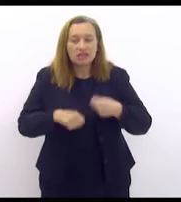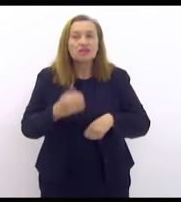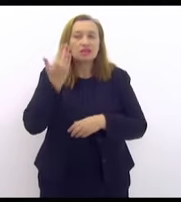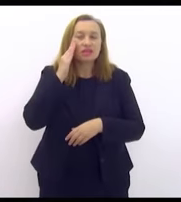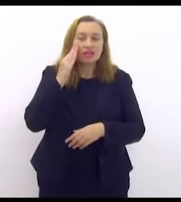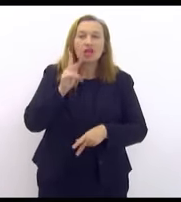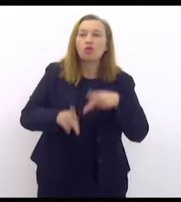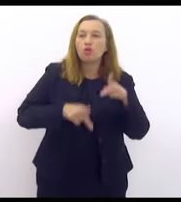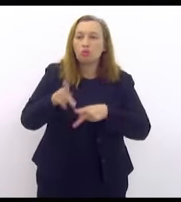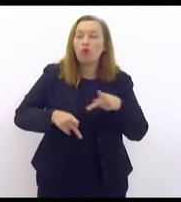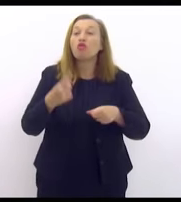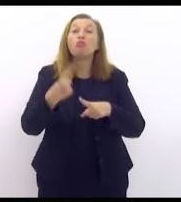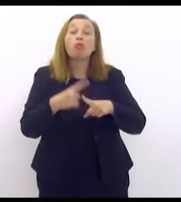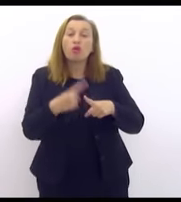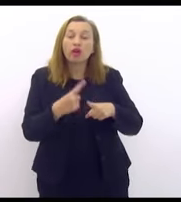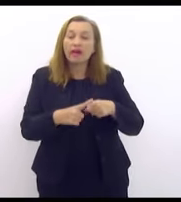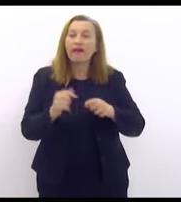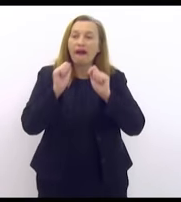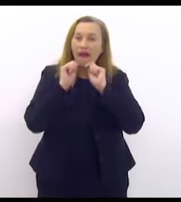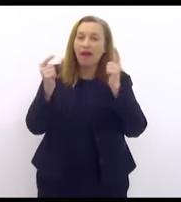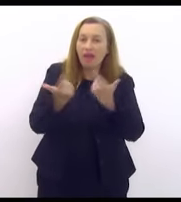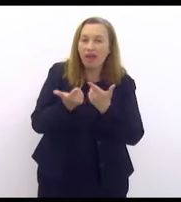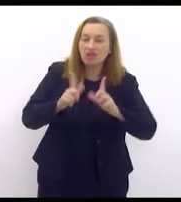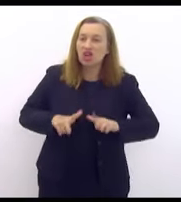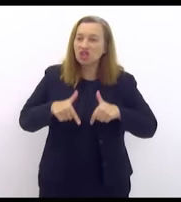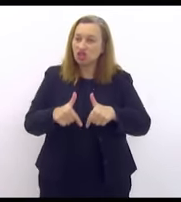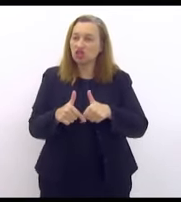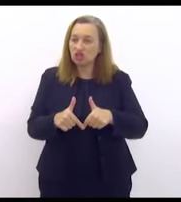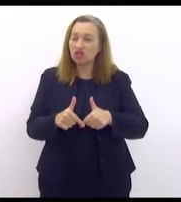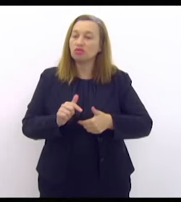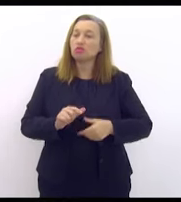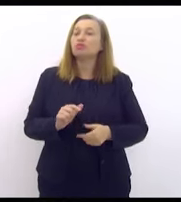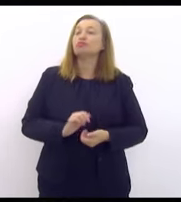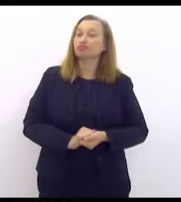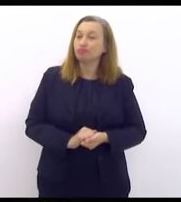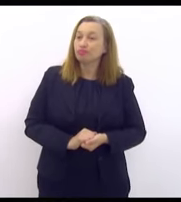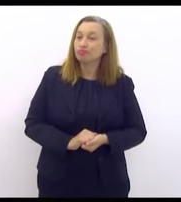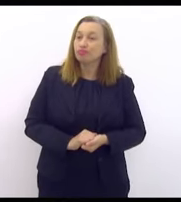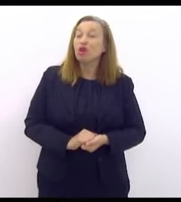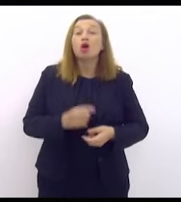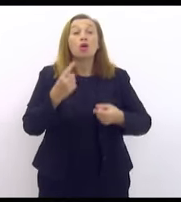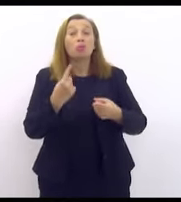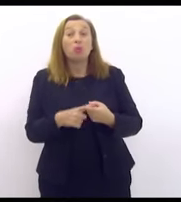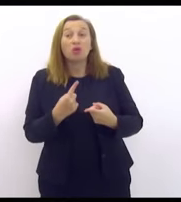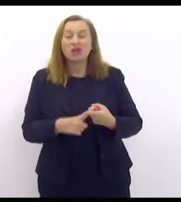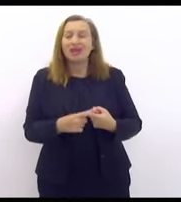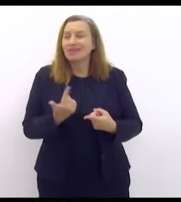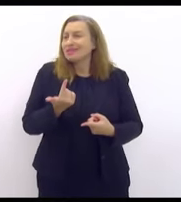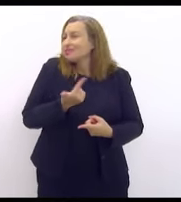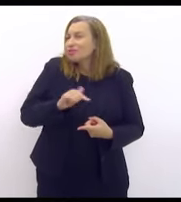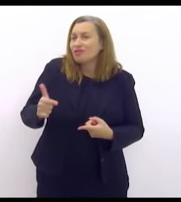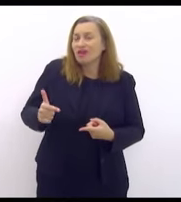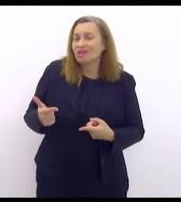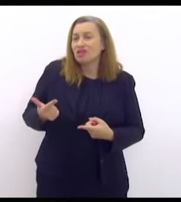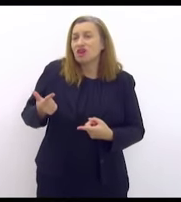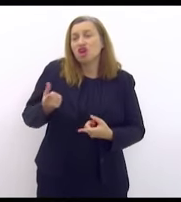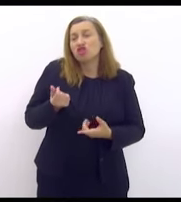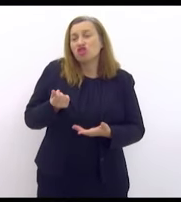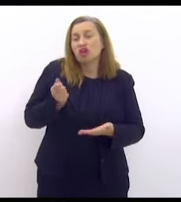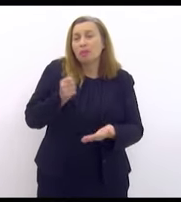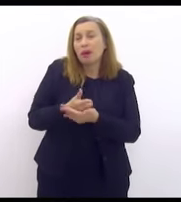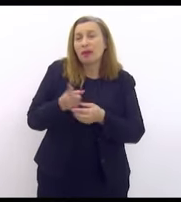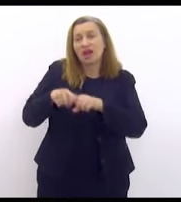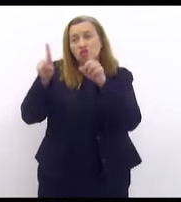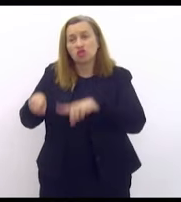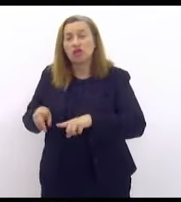que fazer essa tomada de decisão? Porque senão, talvez, nós não teríamos dinheiro para pagar os